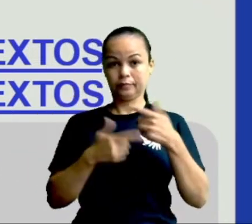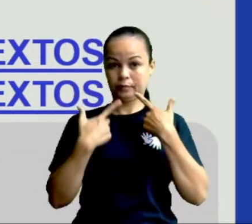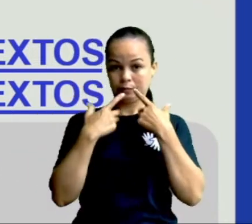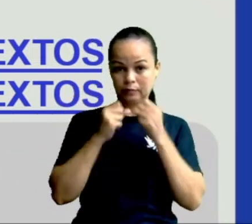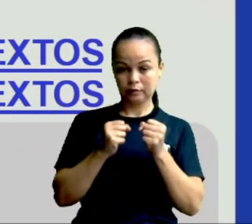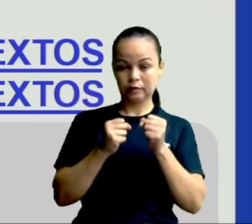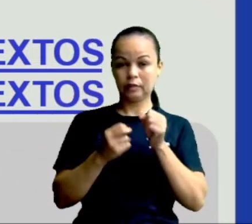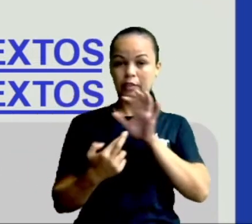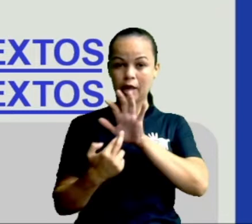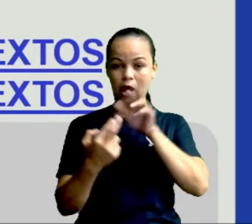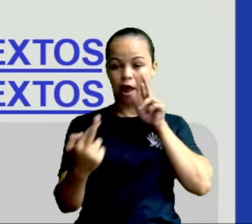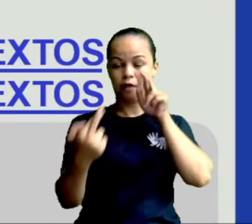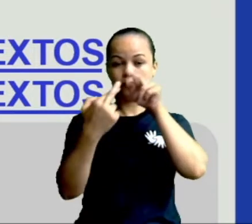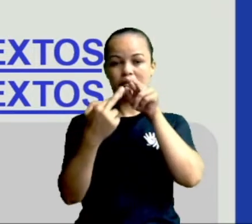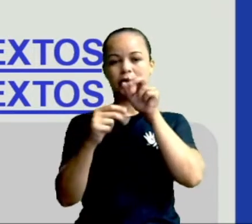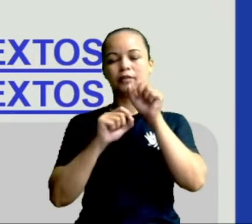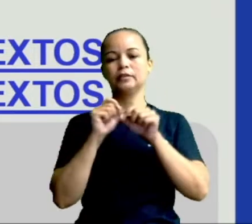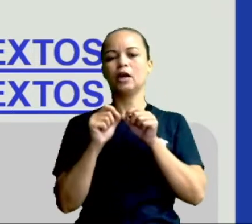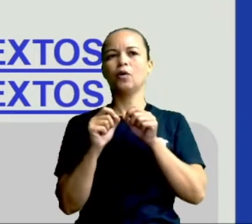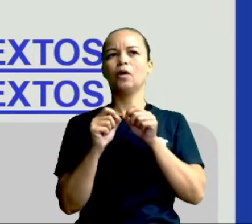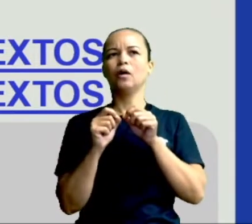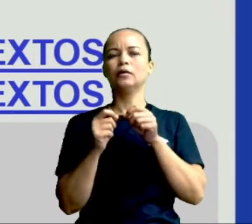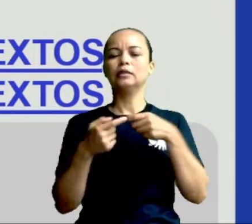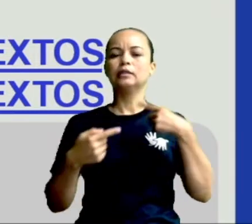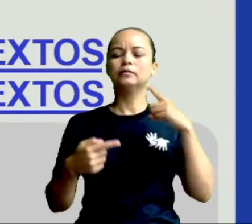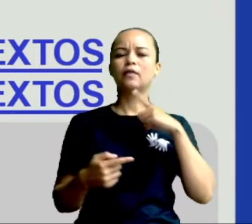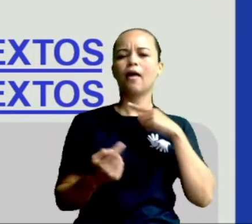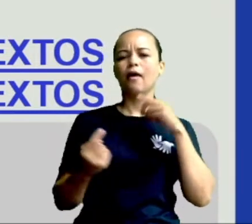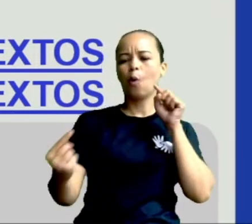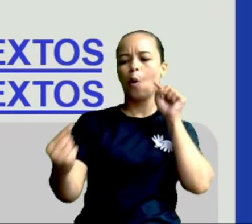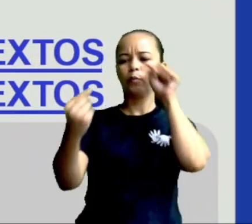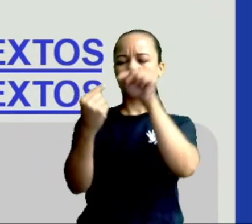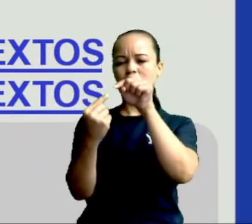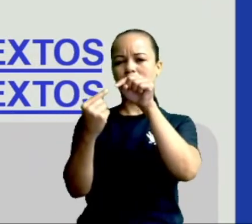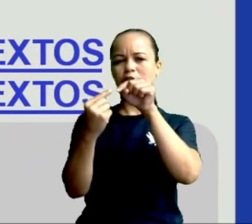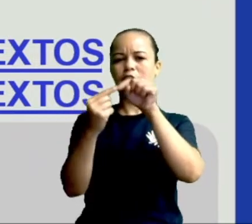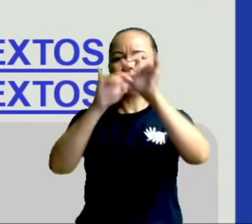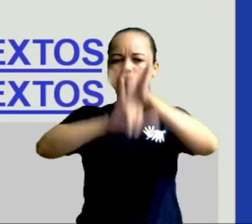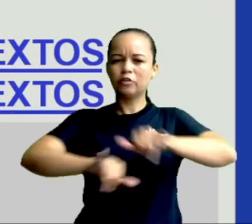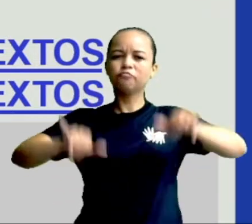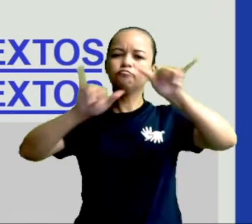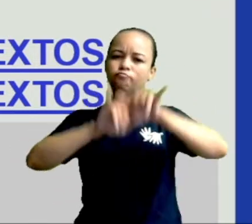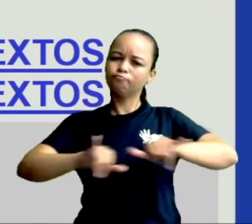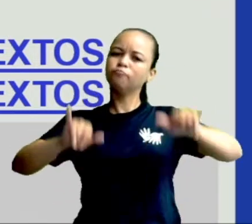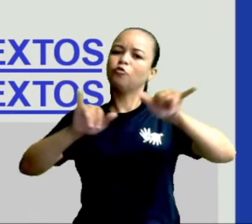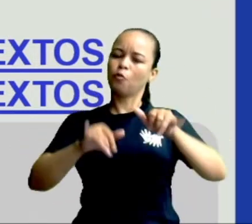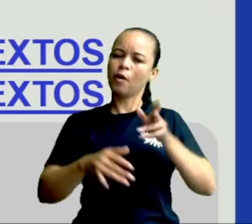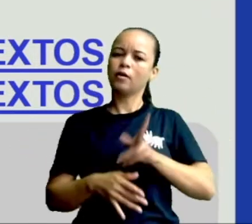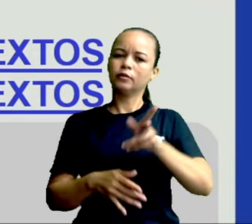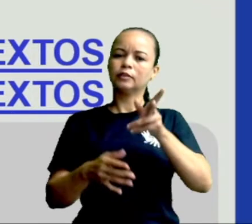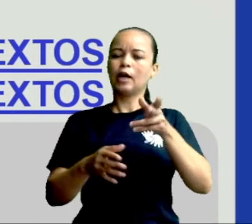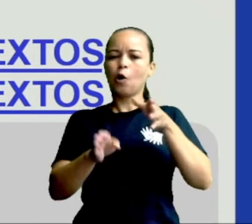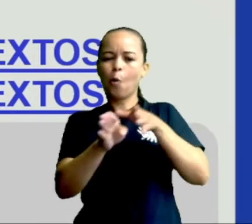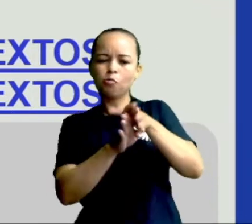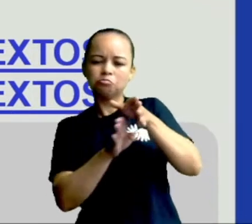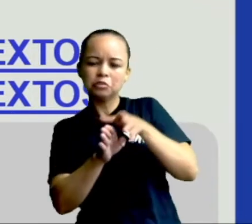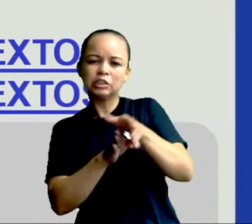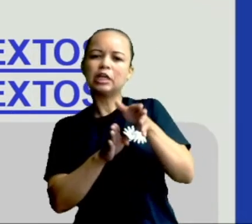função referencial, é a função que ela tem o objetivo de repassar informações,